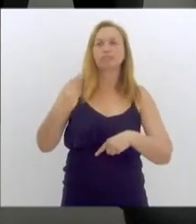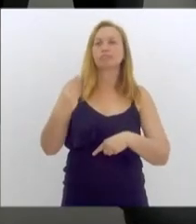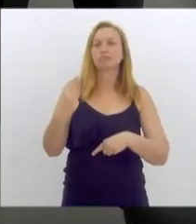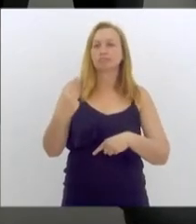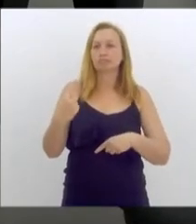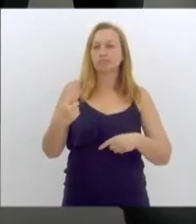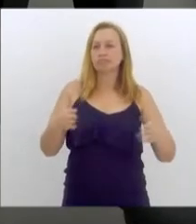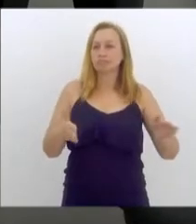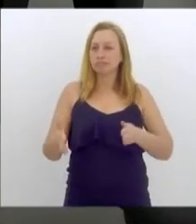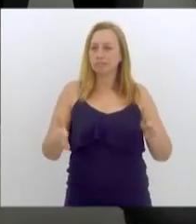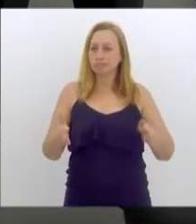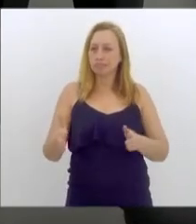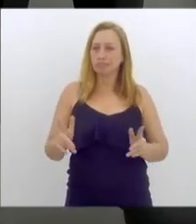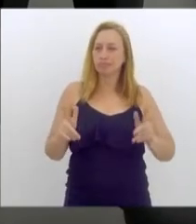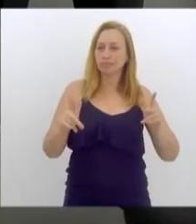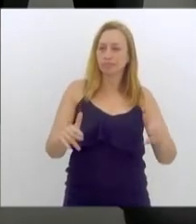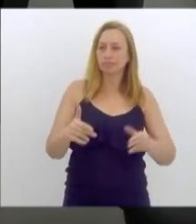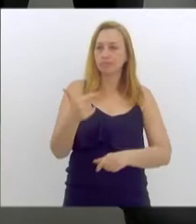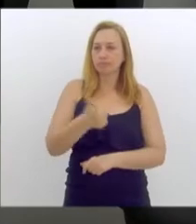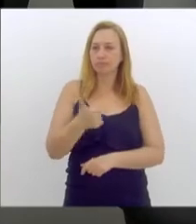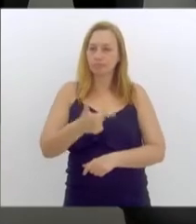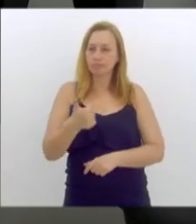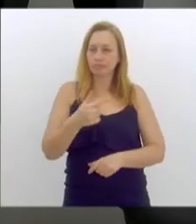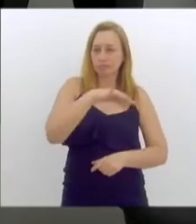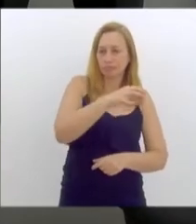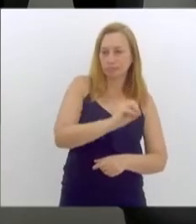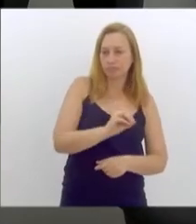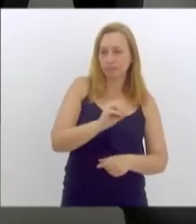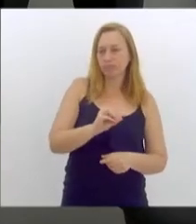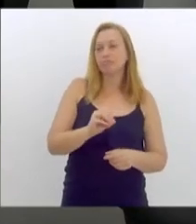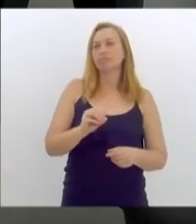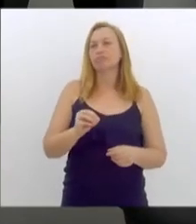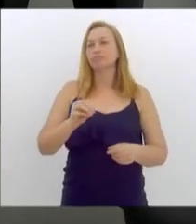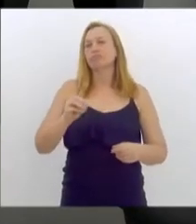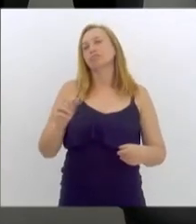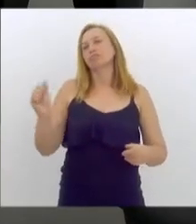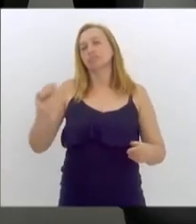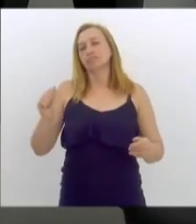o mesmo período referente ao segundo quadrimet de 2021